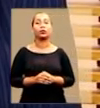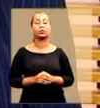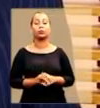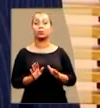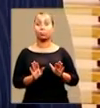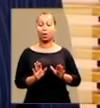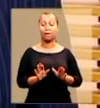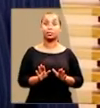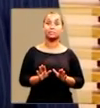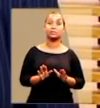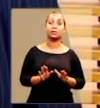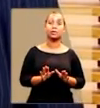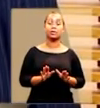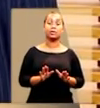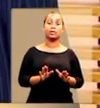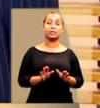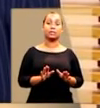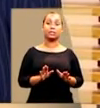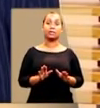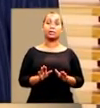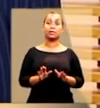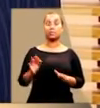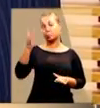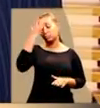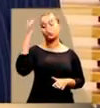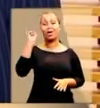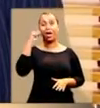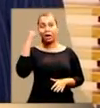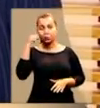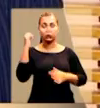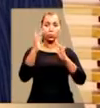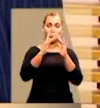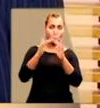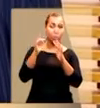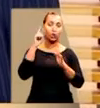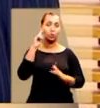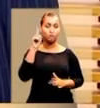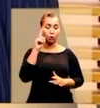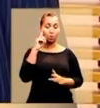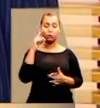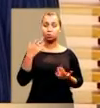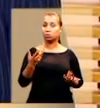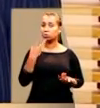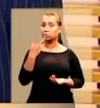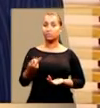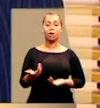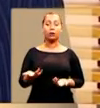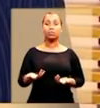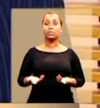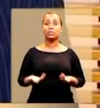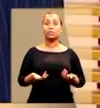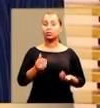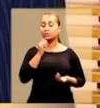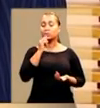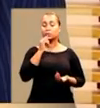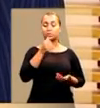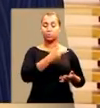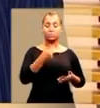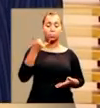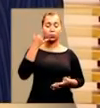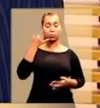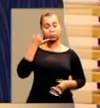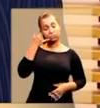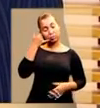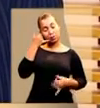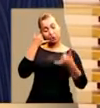fazenda e tal. Né? Agora, nos artistas, no contato comigo no dia a dia, eles se queixam que não estão... Essa semana eu recebi